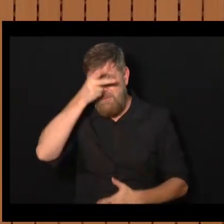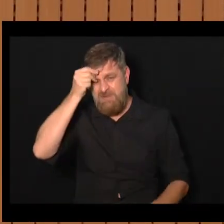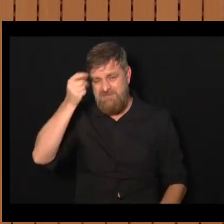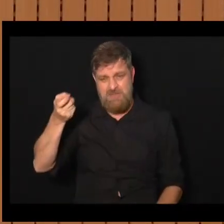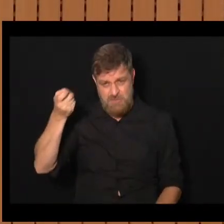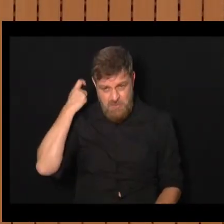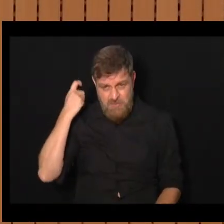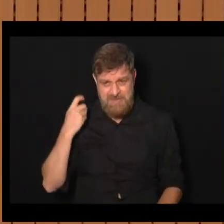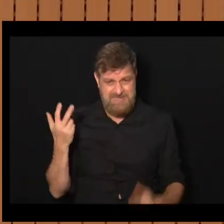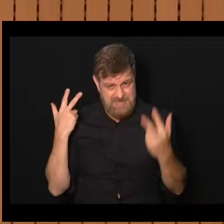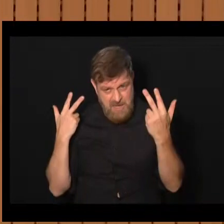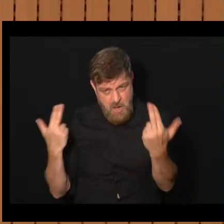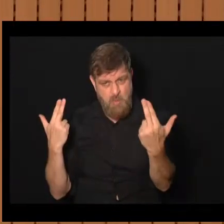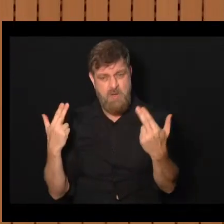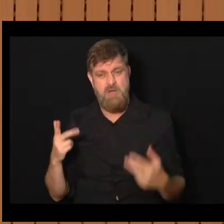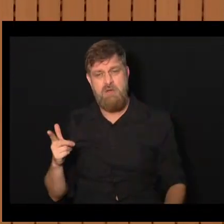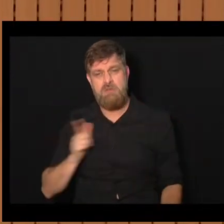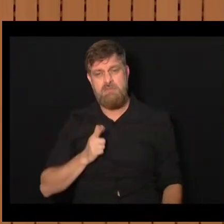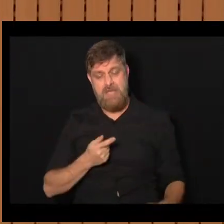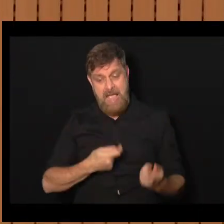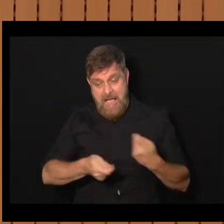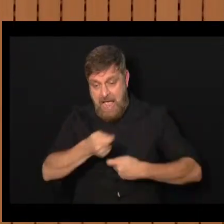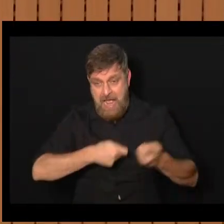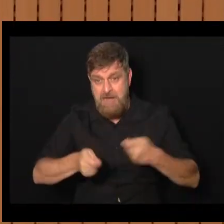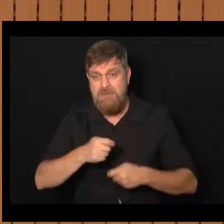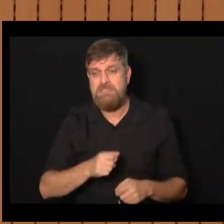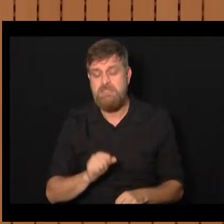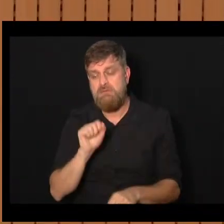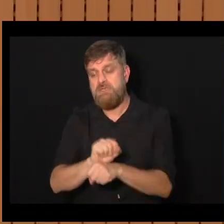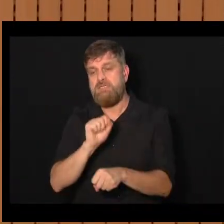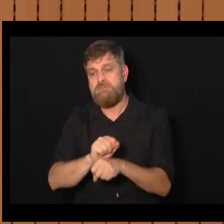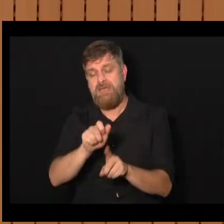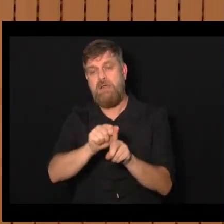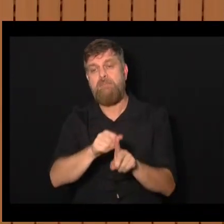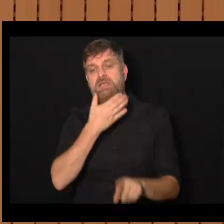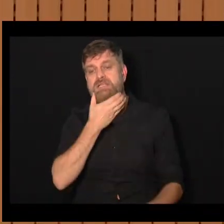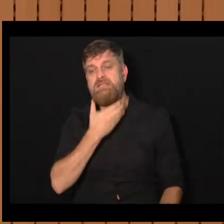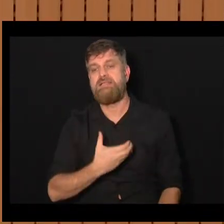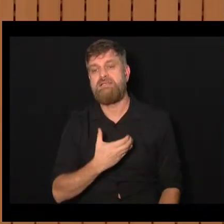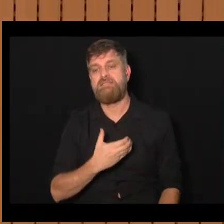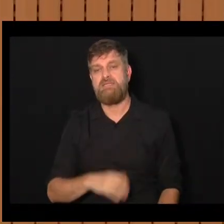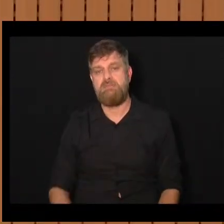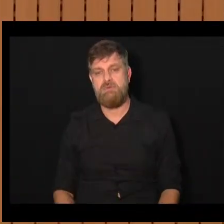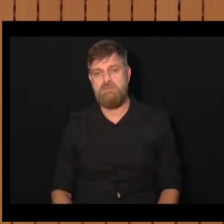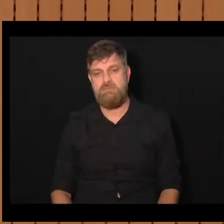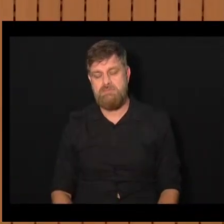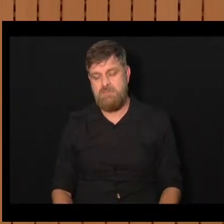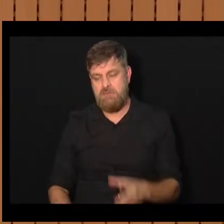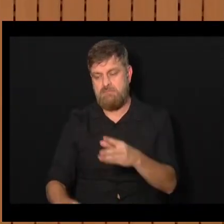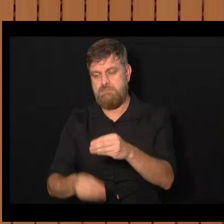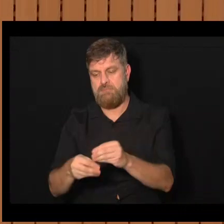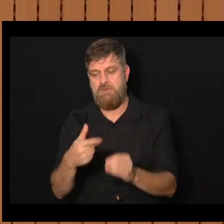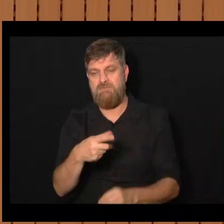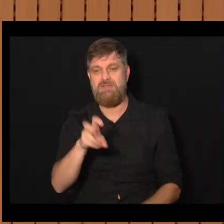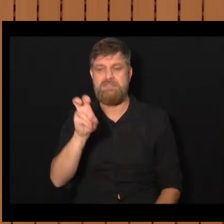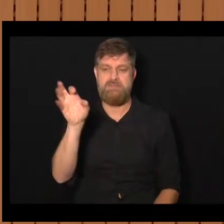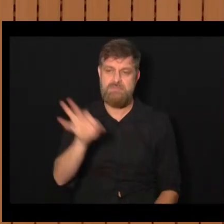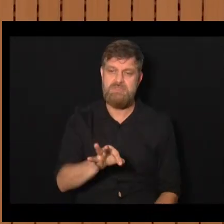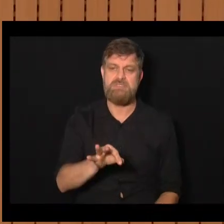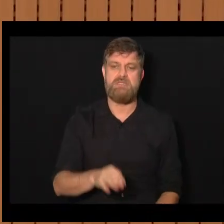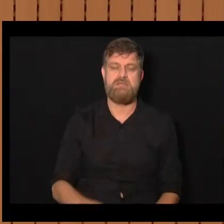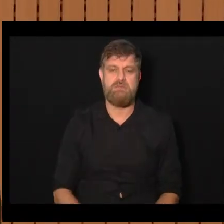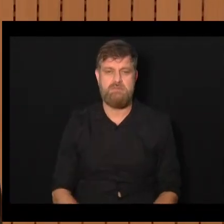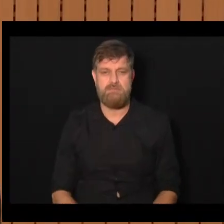administrações, é que a administração deixa para o mês de dezembro a consolidação dos